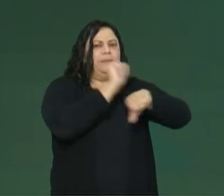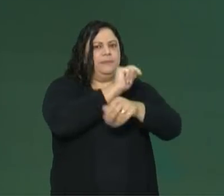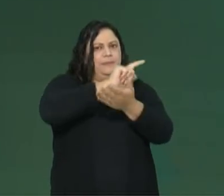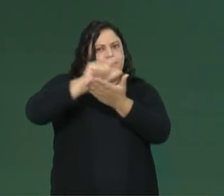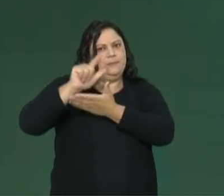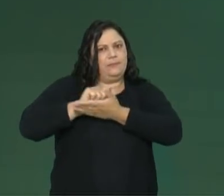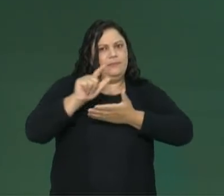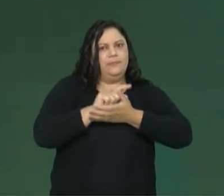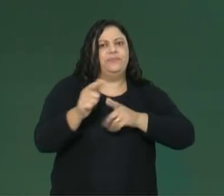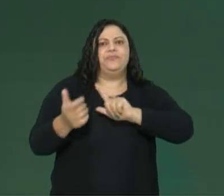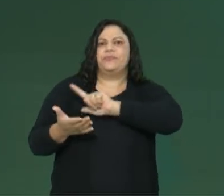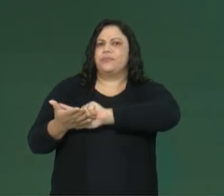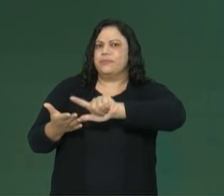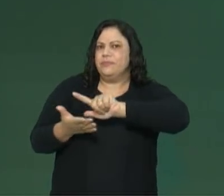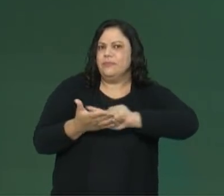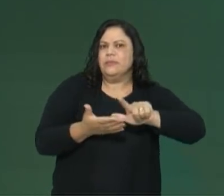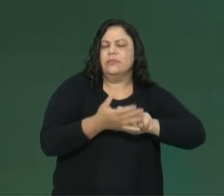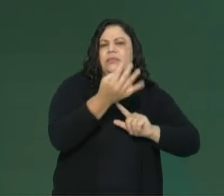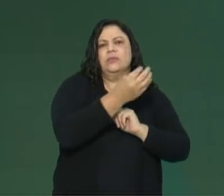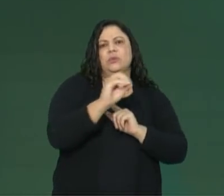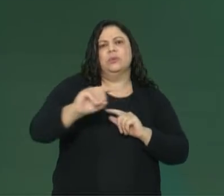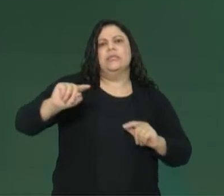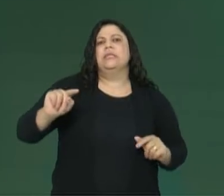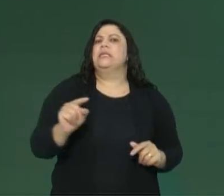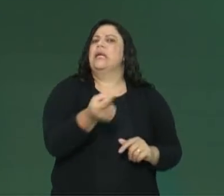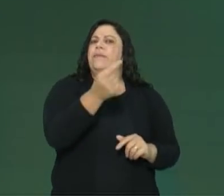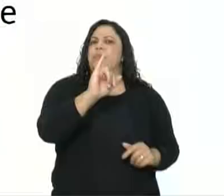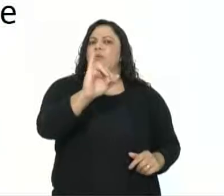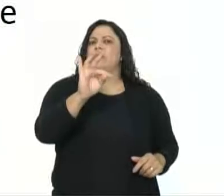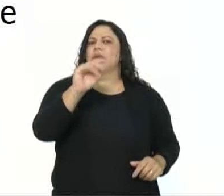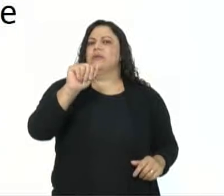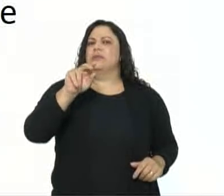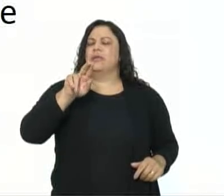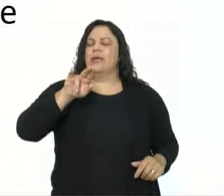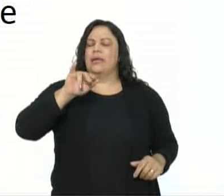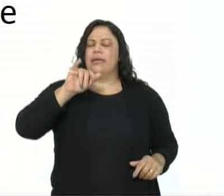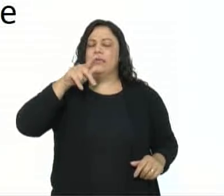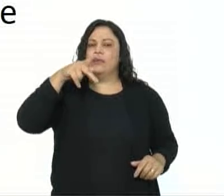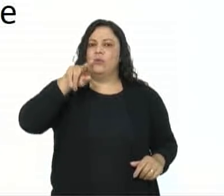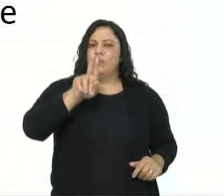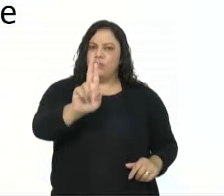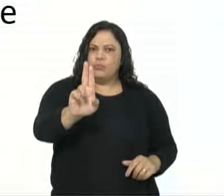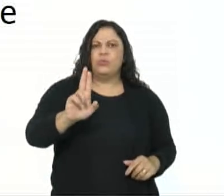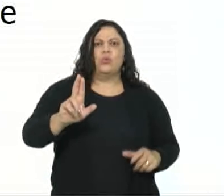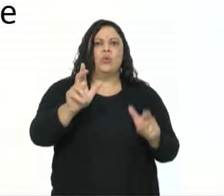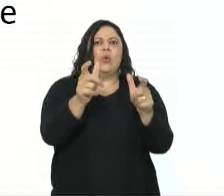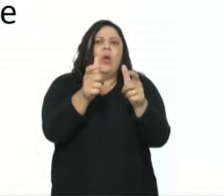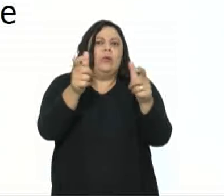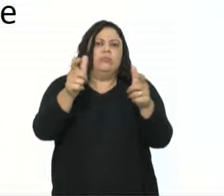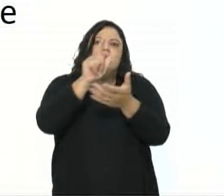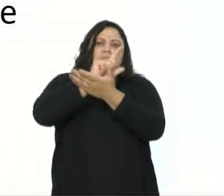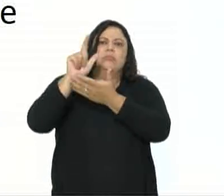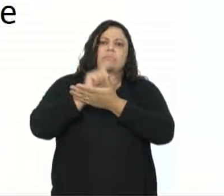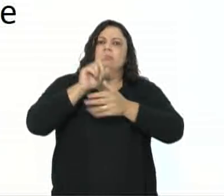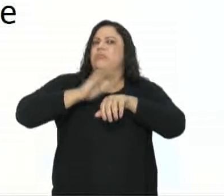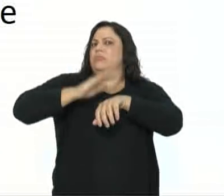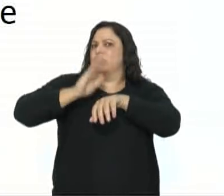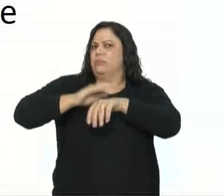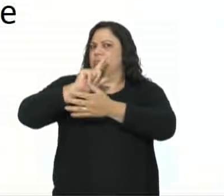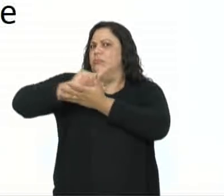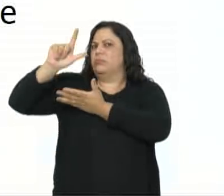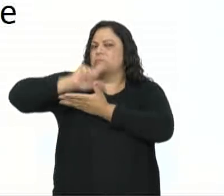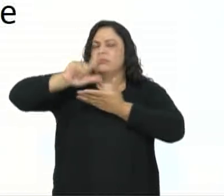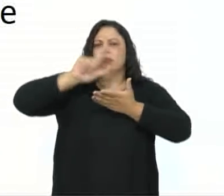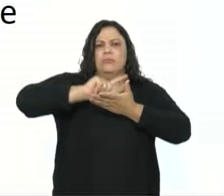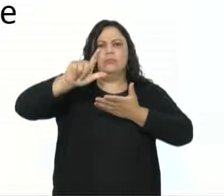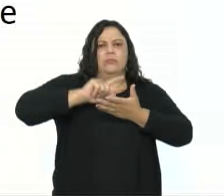mil. A usina de Itaipu, que está na lista de atingidas, aumentou o volume de manutenção das turbinas após a chegada da